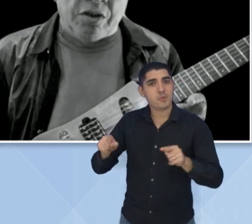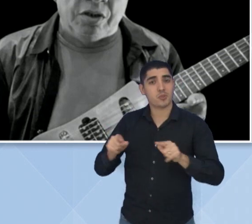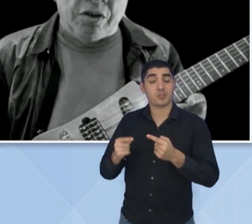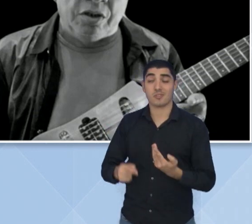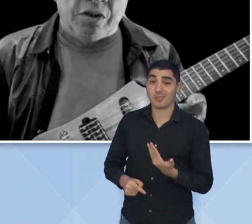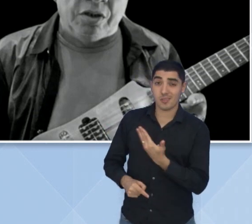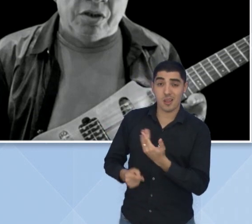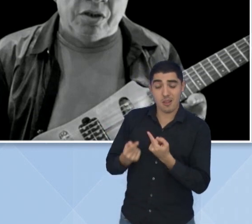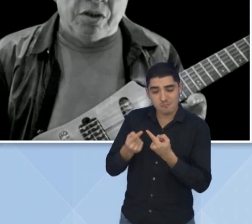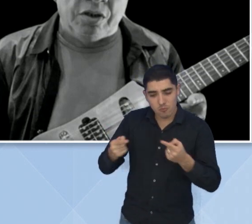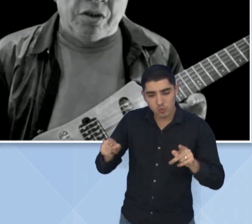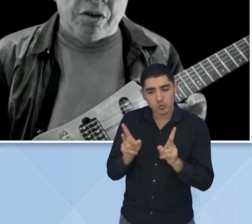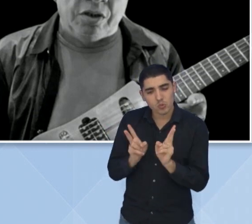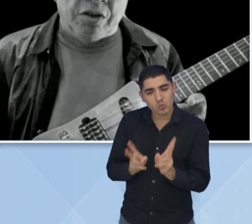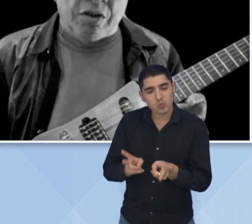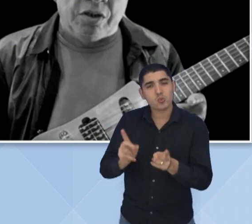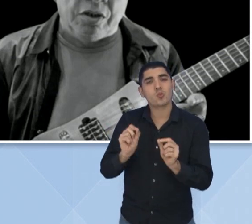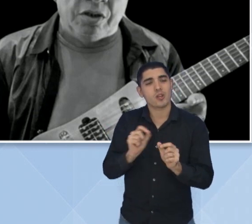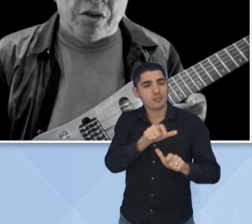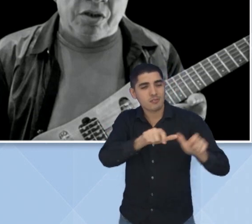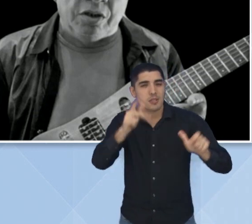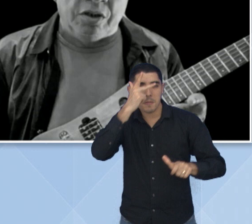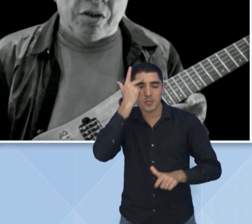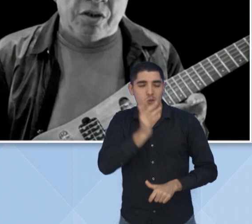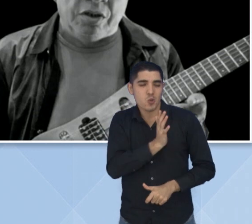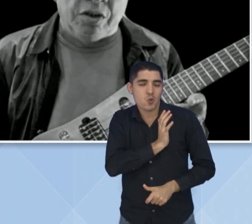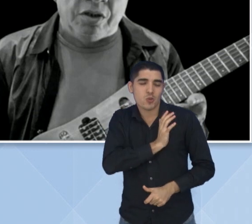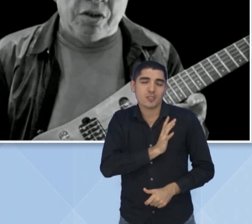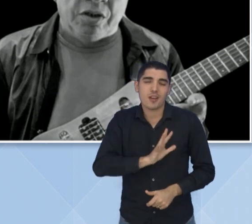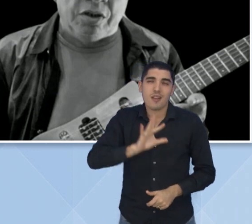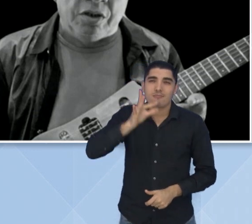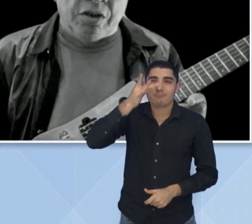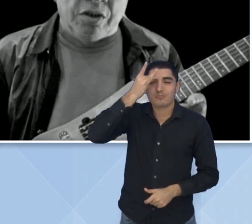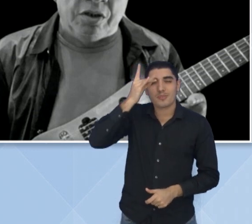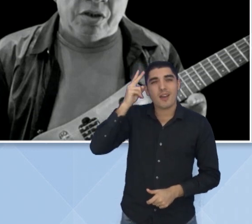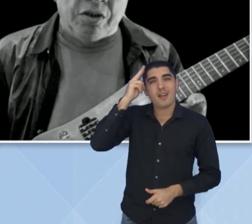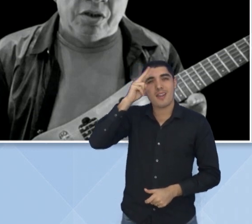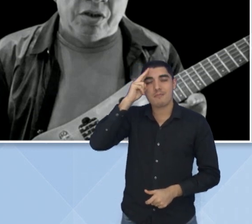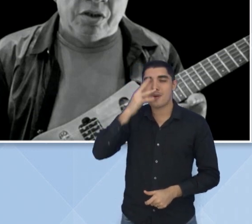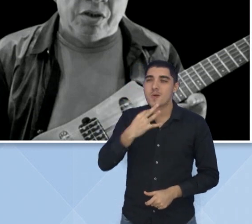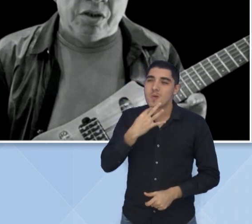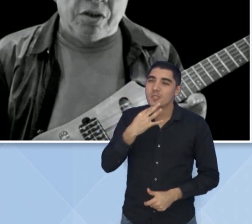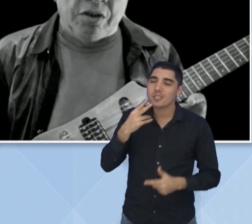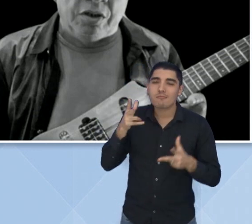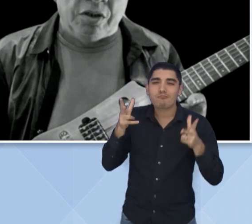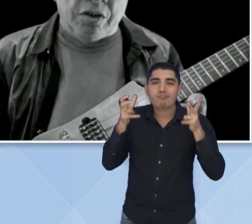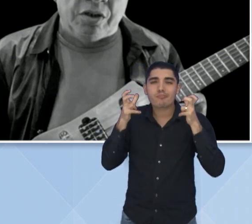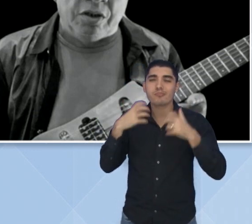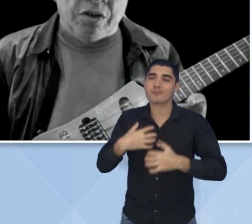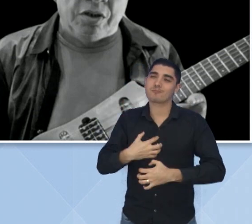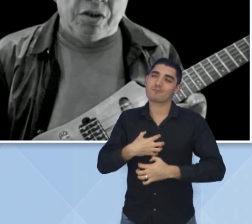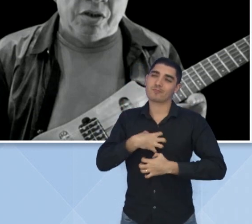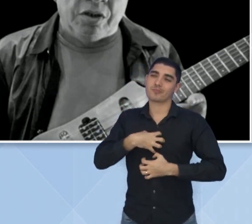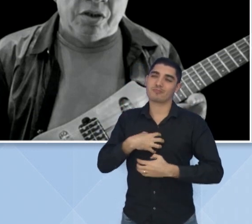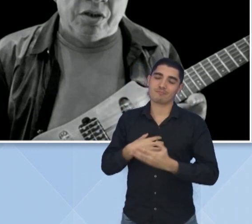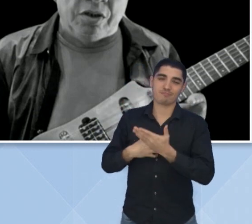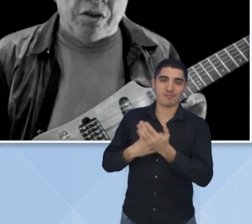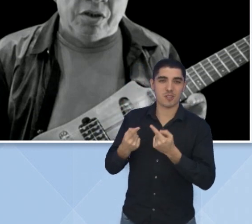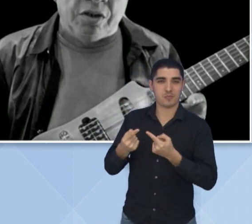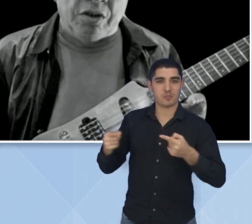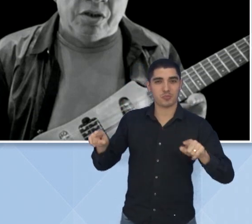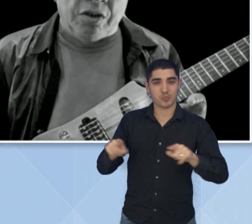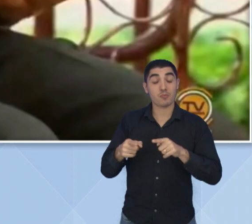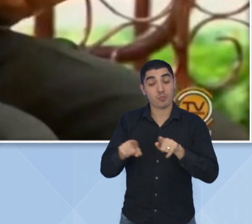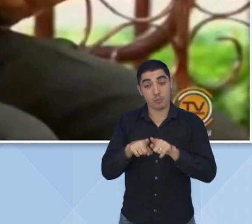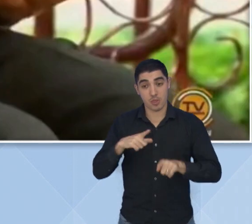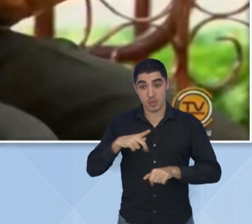música continue a ecoar nos corações daqueles que tiveram o privilégio de conhecê-lo e apreciar sua obra. E também tem